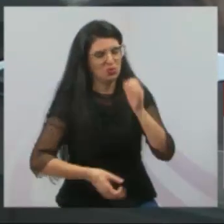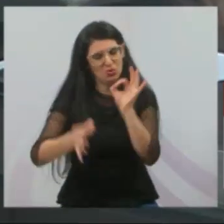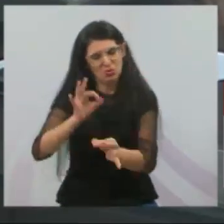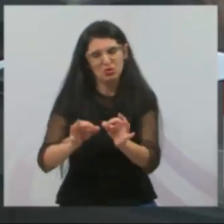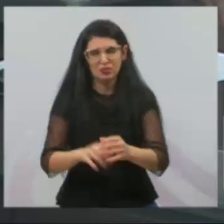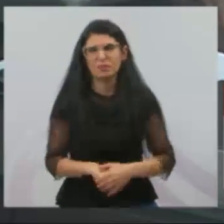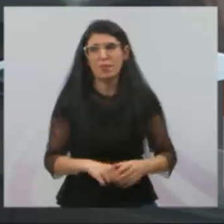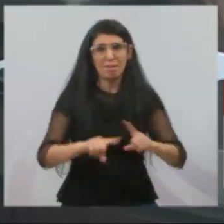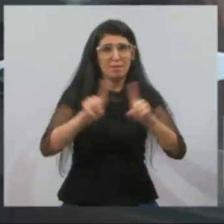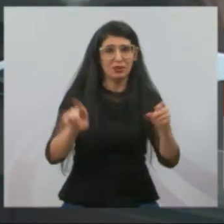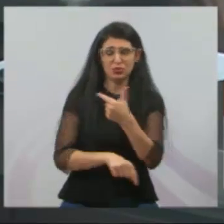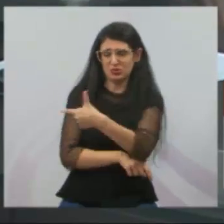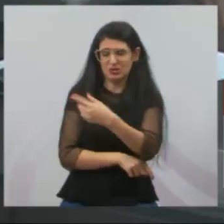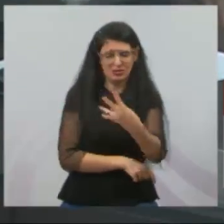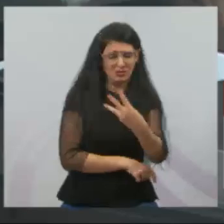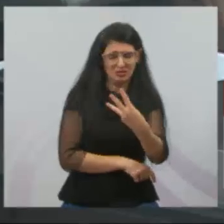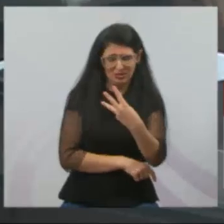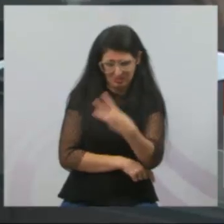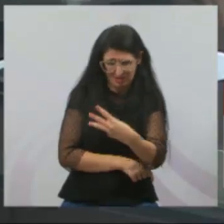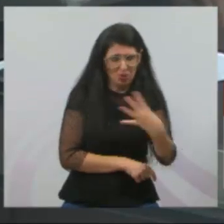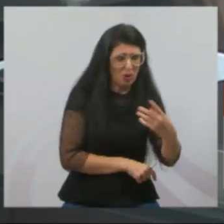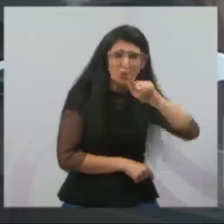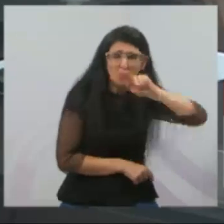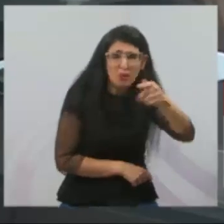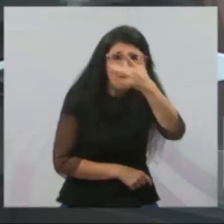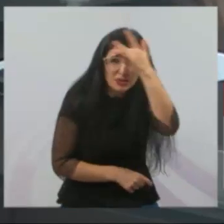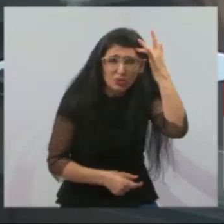234 mil habitantes pagarão essa conta.